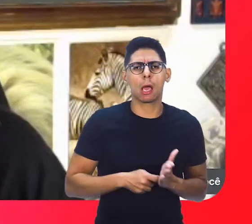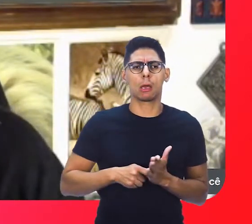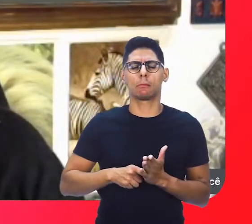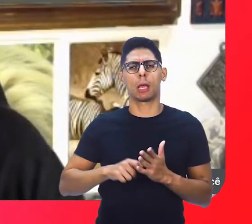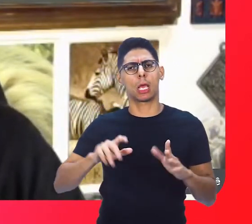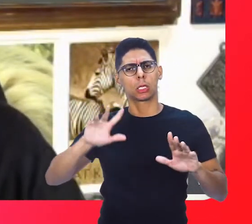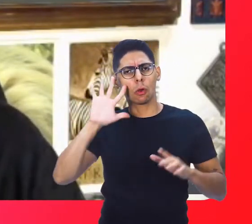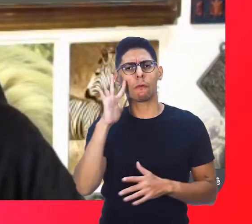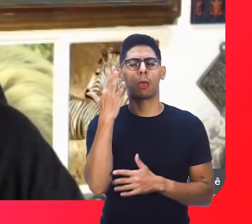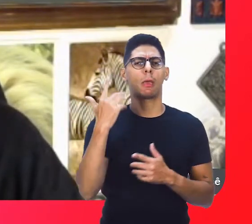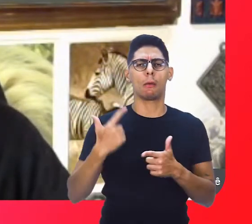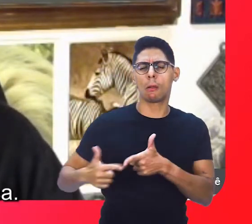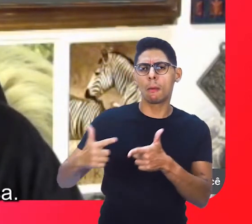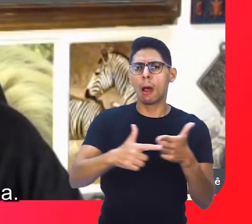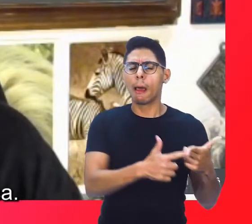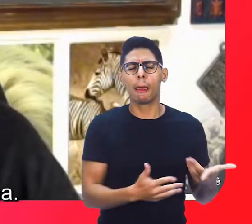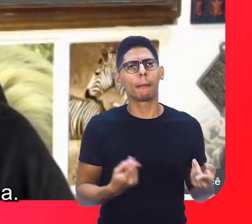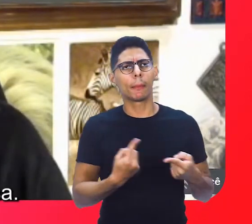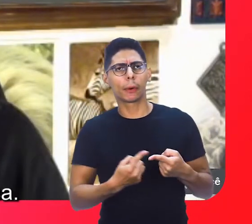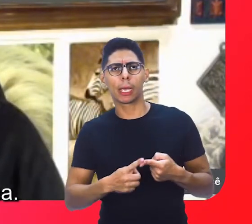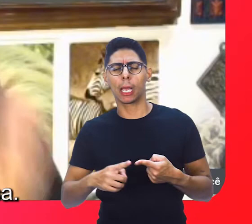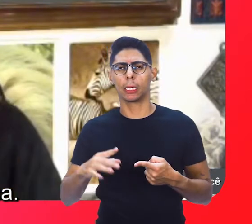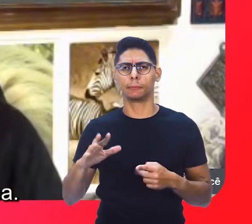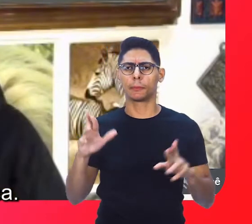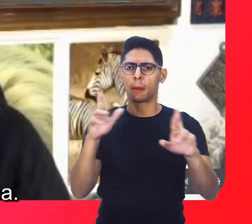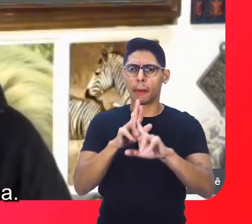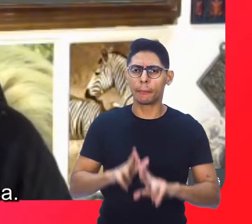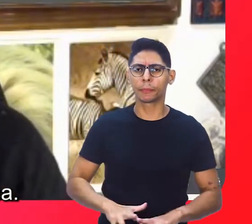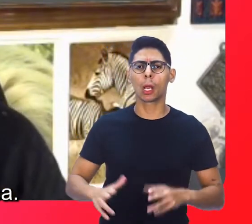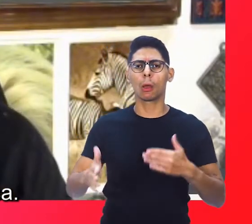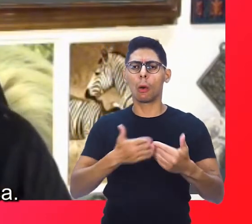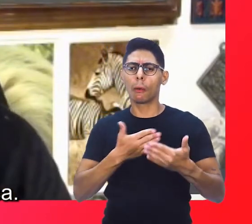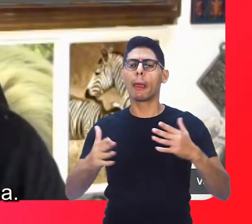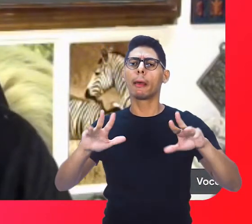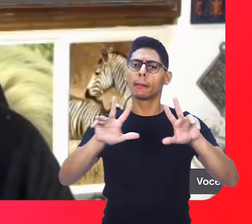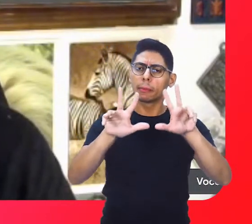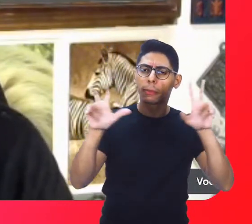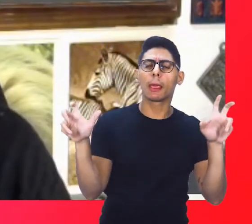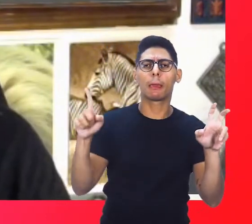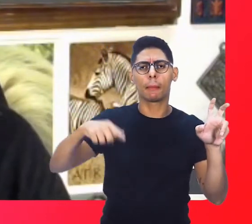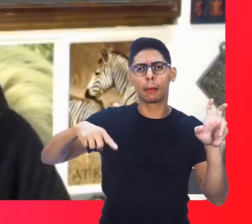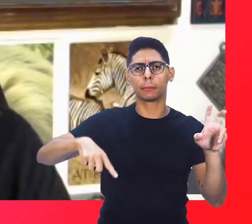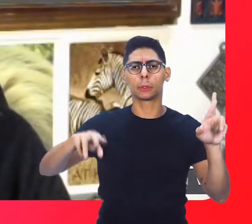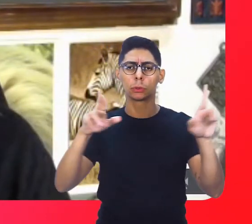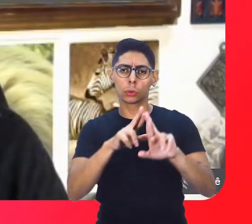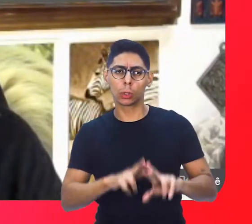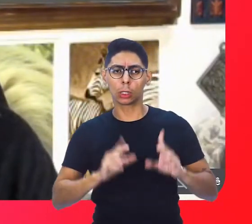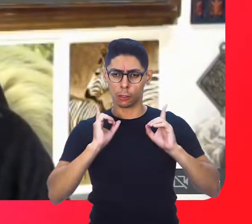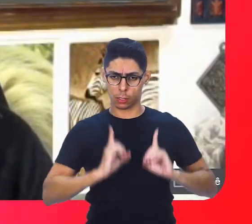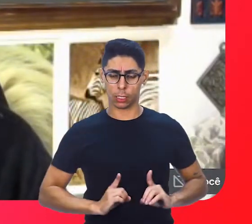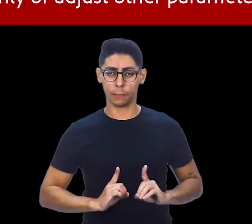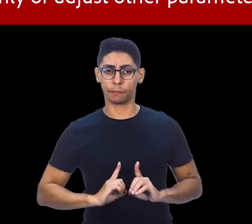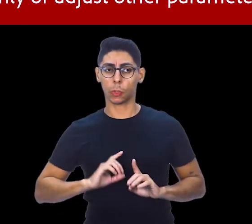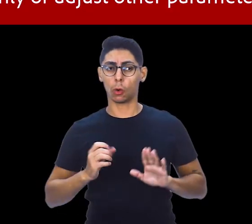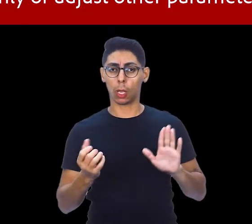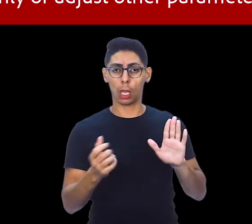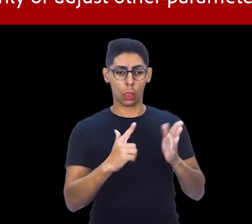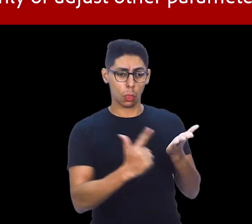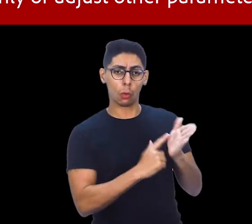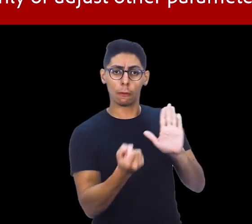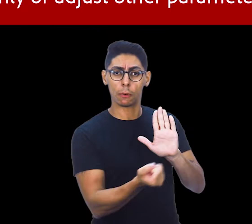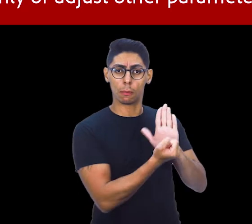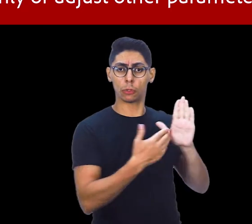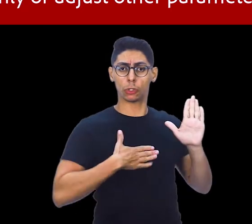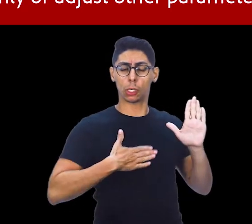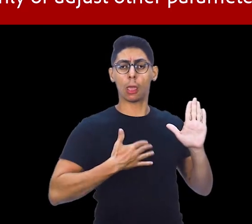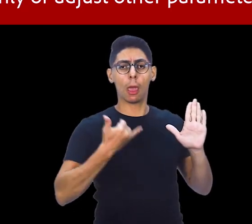tema relacionado à deficiência. Eu botei o meu telefone da minha casa, não existia celular, no livro. Então, era telefonema